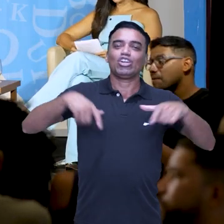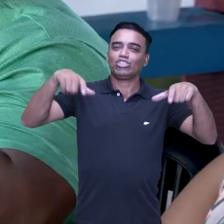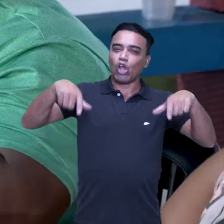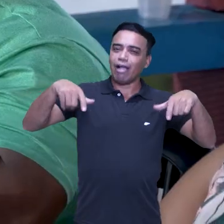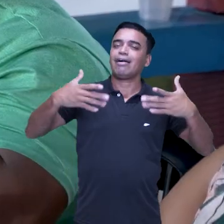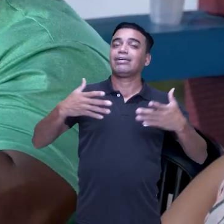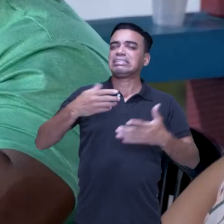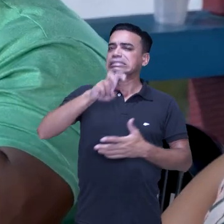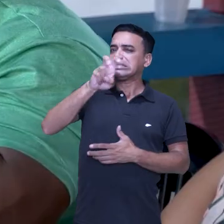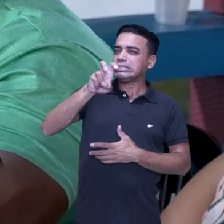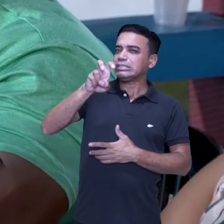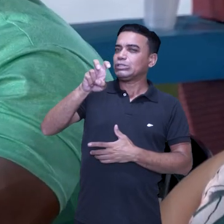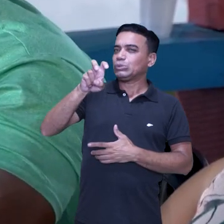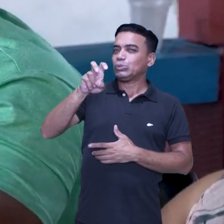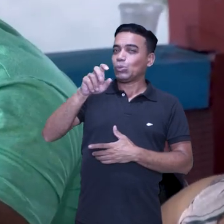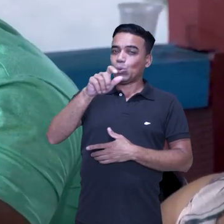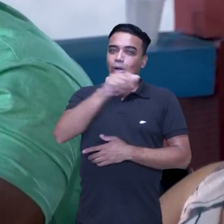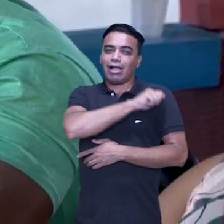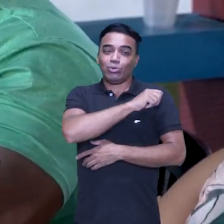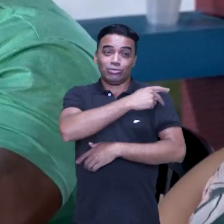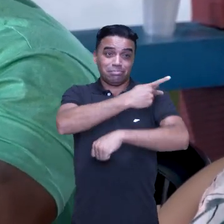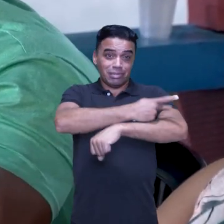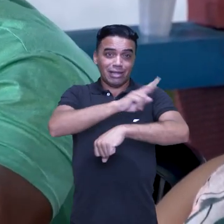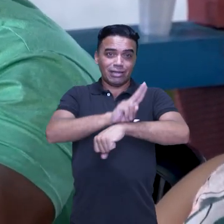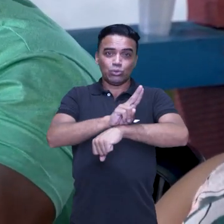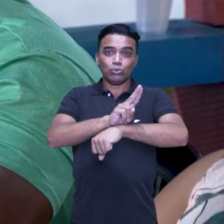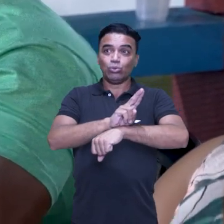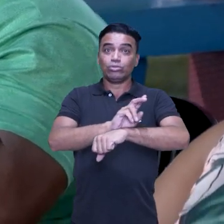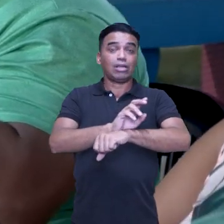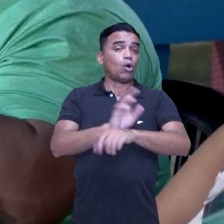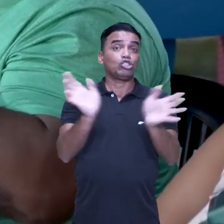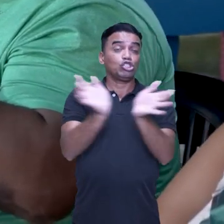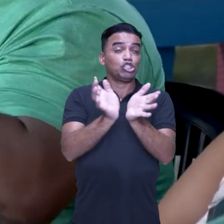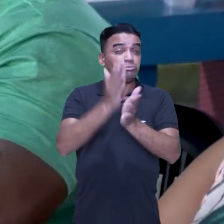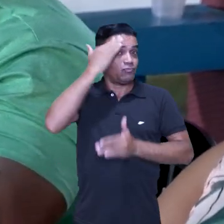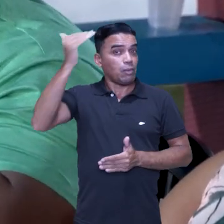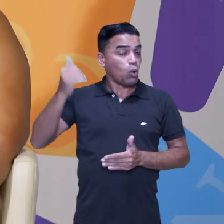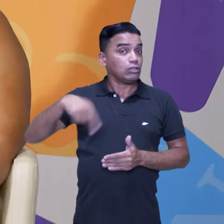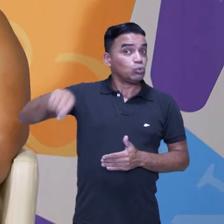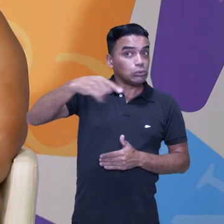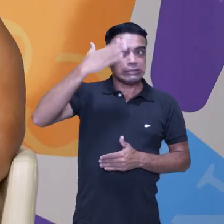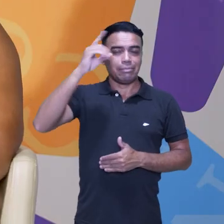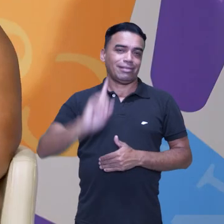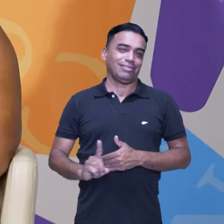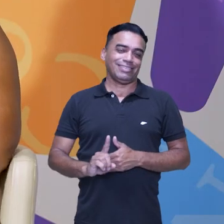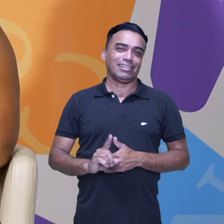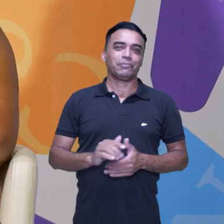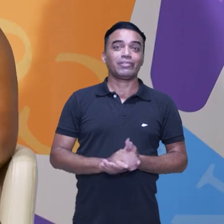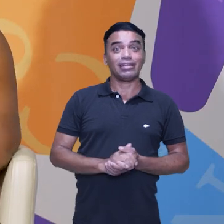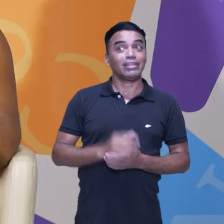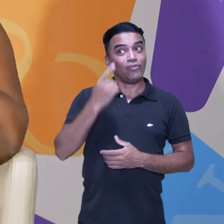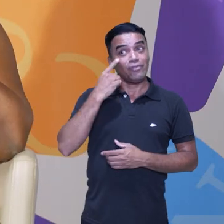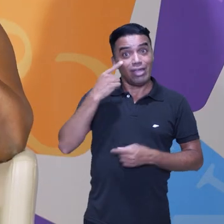aí daqui de Paracatu que estão em clubes grandes e que ninguém sabe e ninguém conhece. Beleza? Nós vamos disputar,